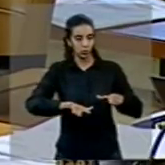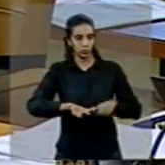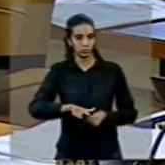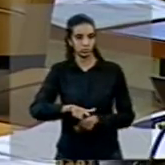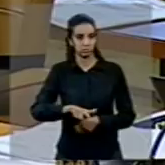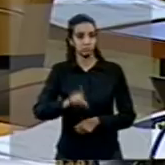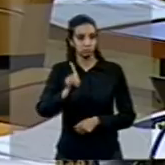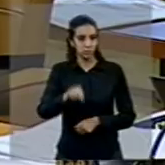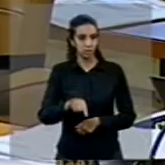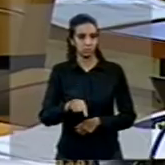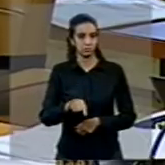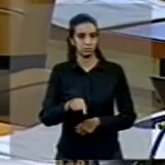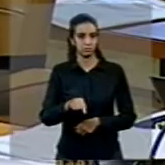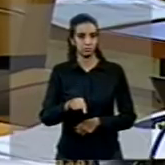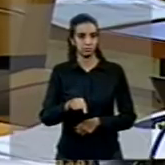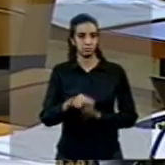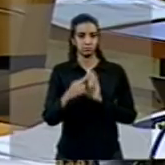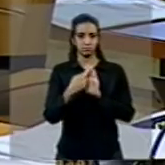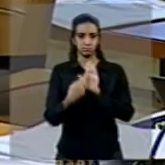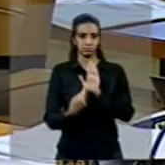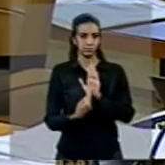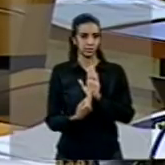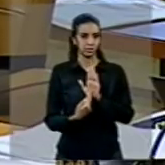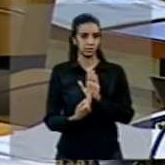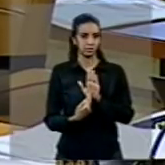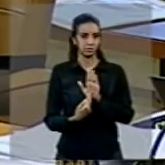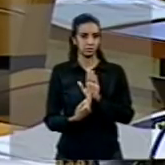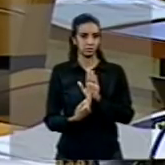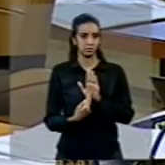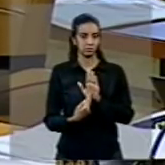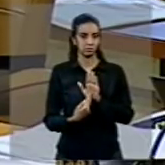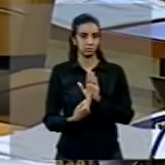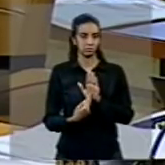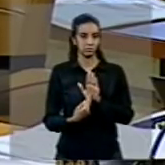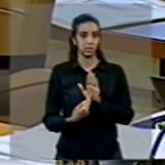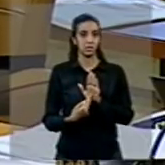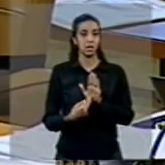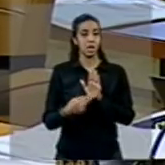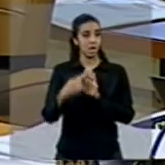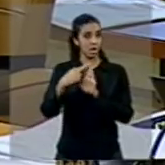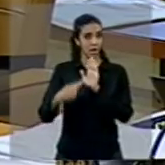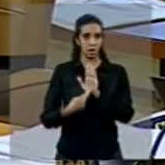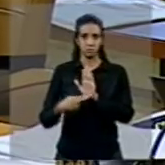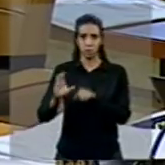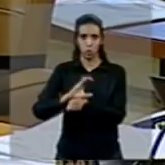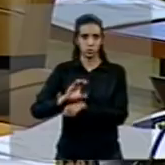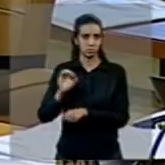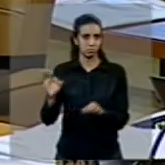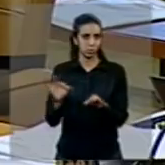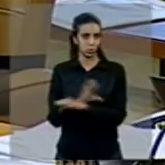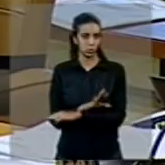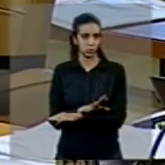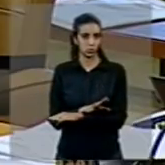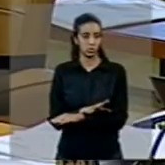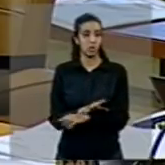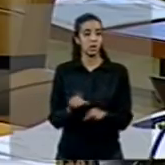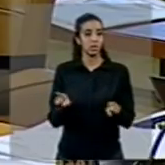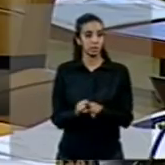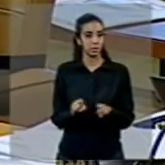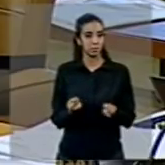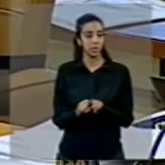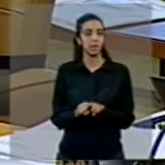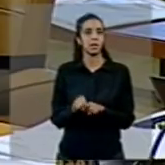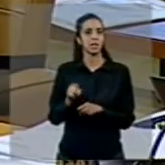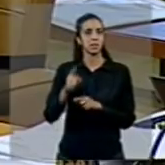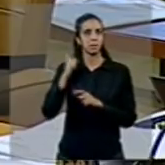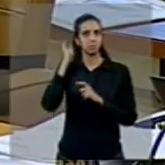dimana dos próprios objetivos da norma atacada. Ademais, os mesmos objetivos e a preocupação